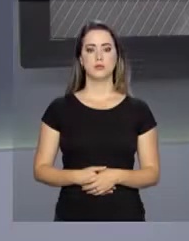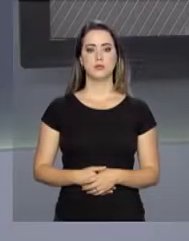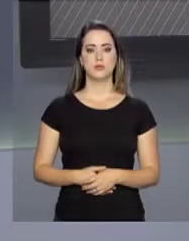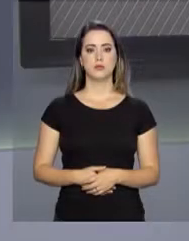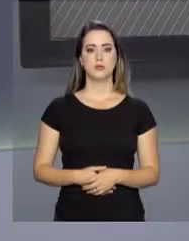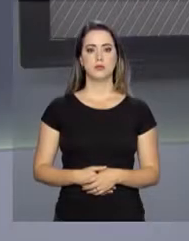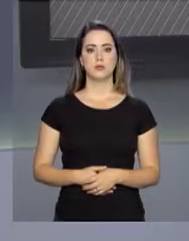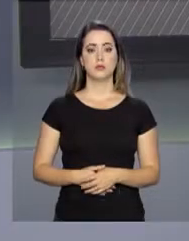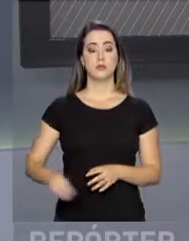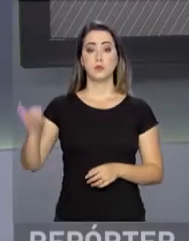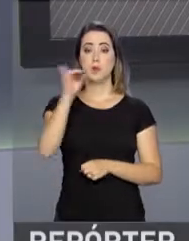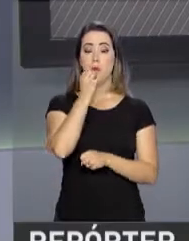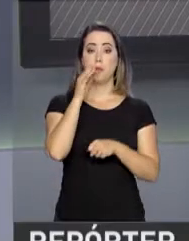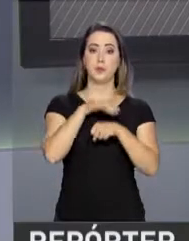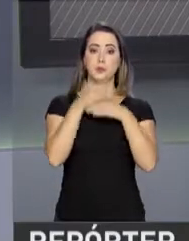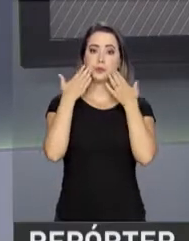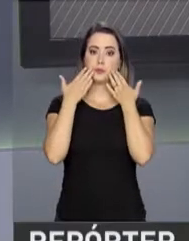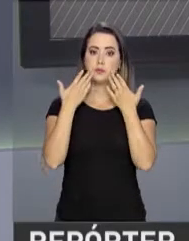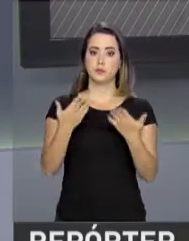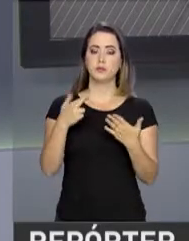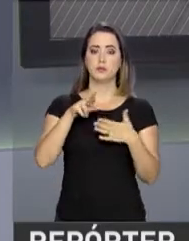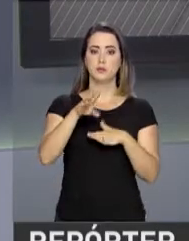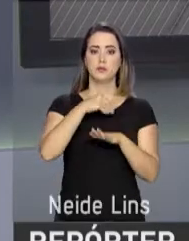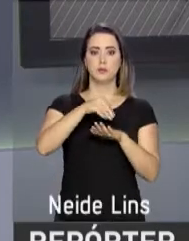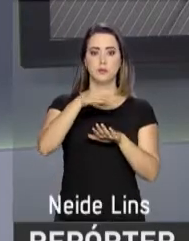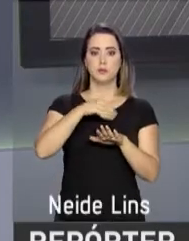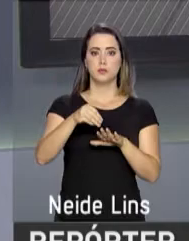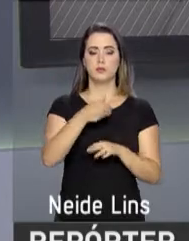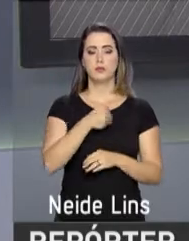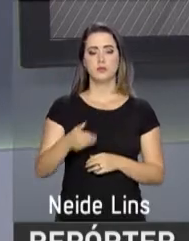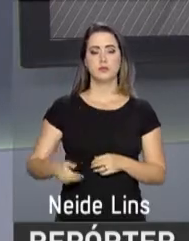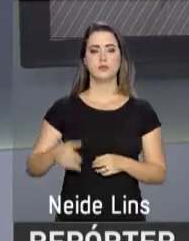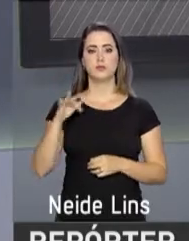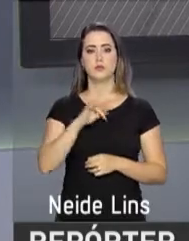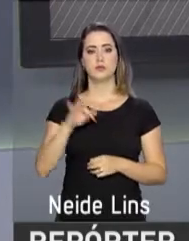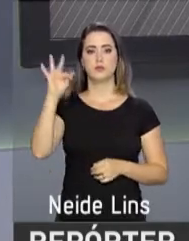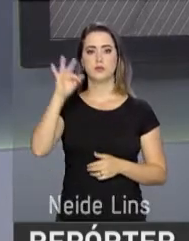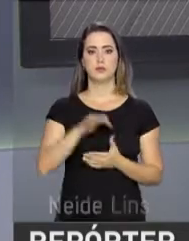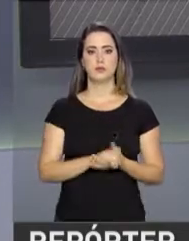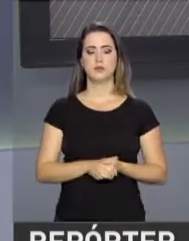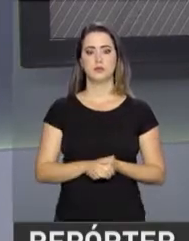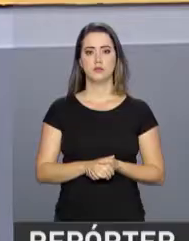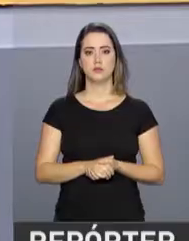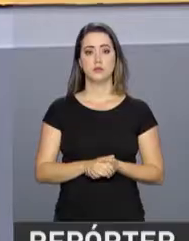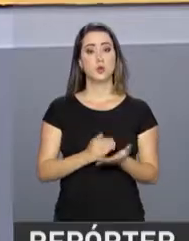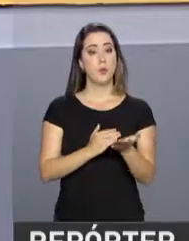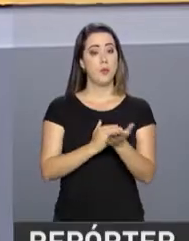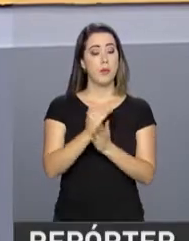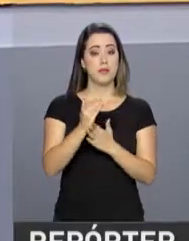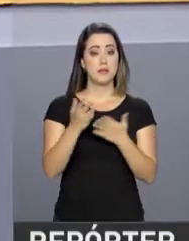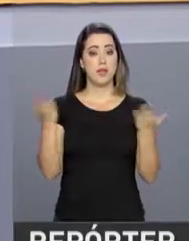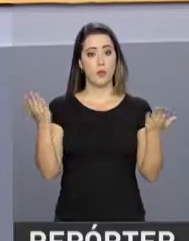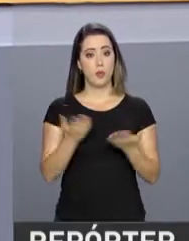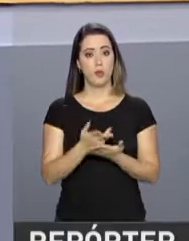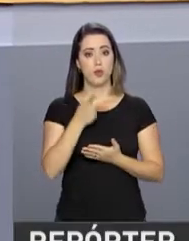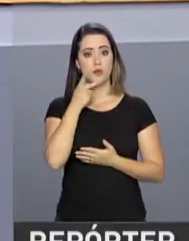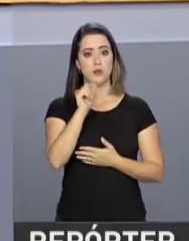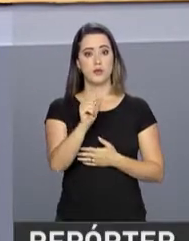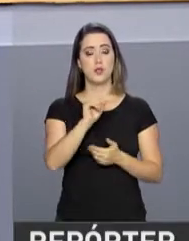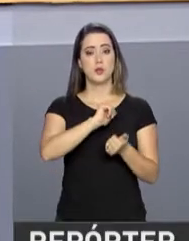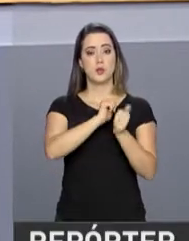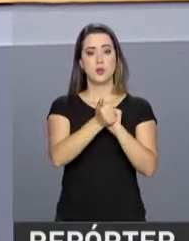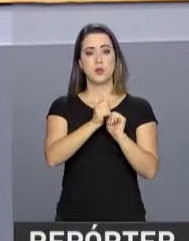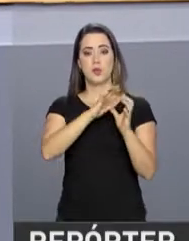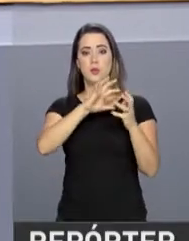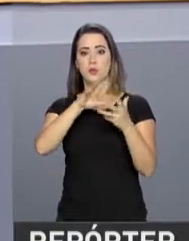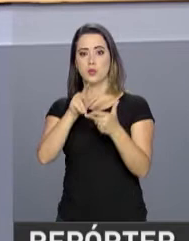boa noite está no ar o repórter nbr com as notícias do governo federal ea gente começa falando sobre a copa do